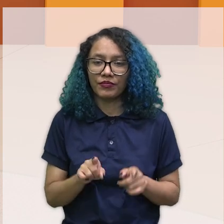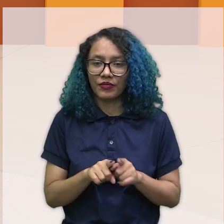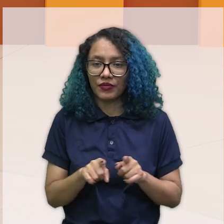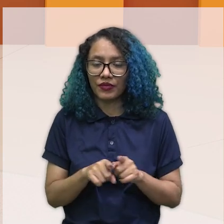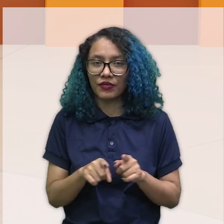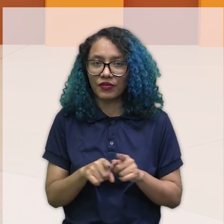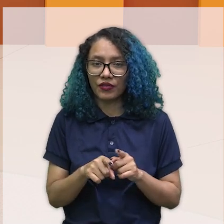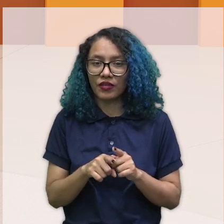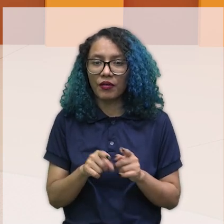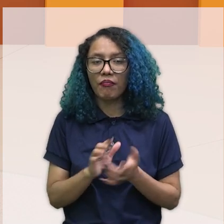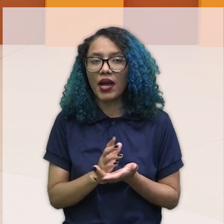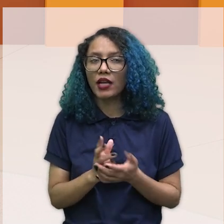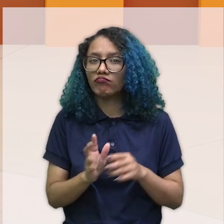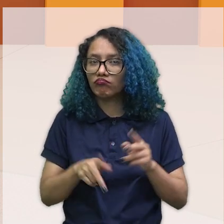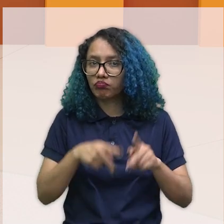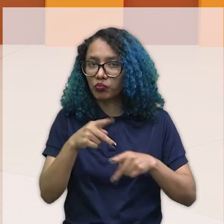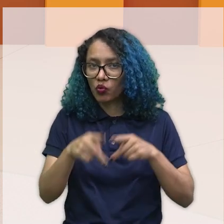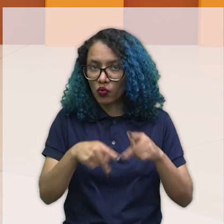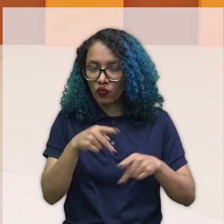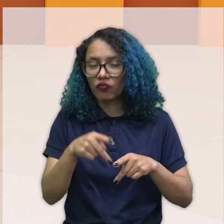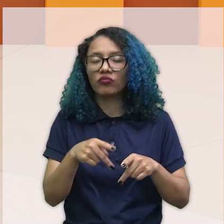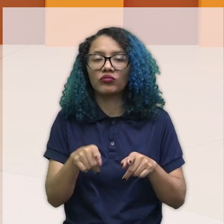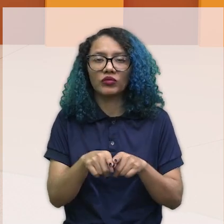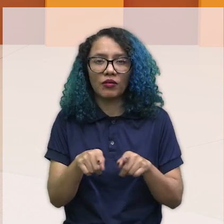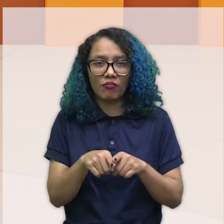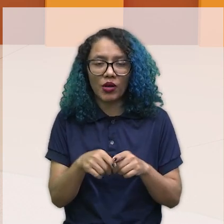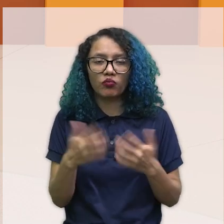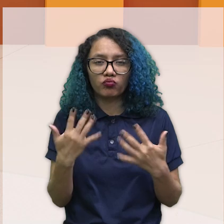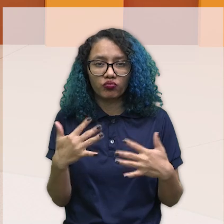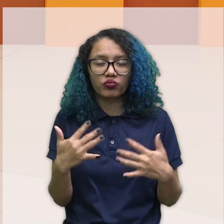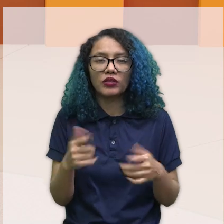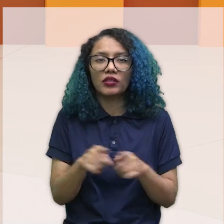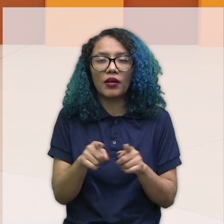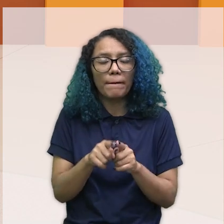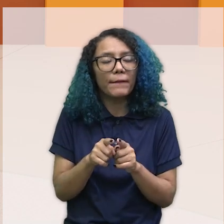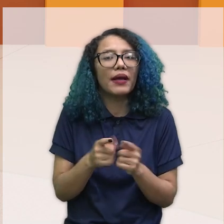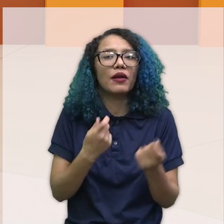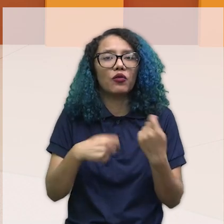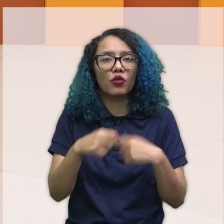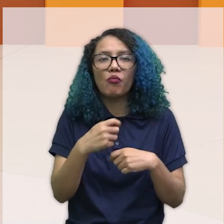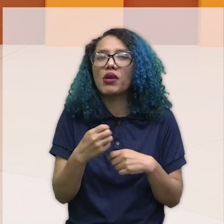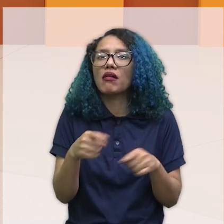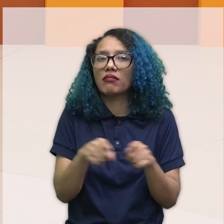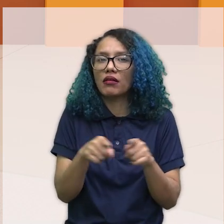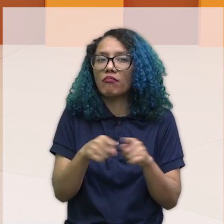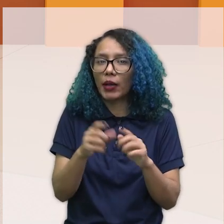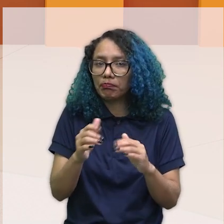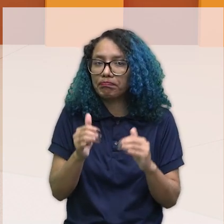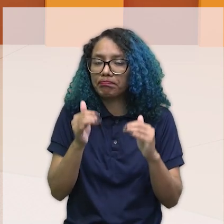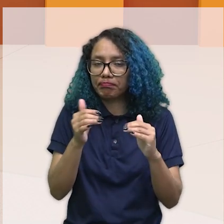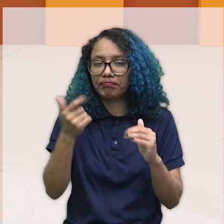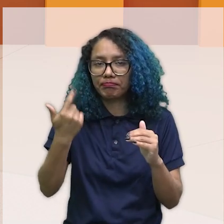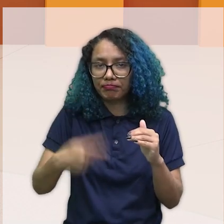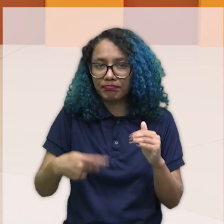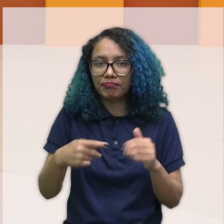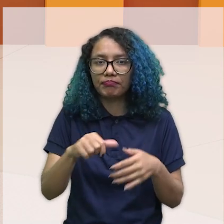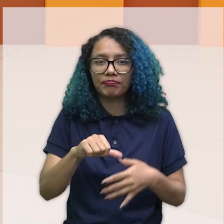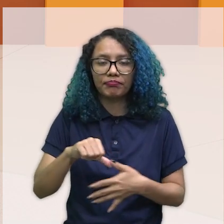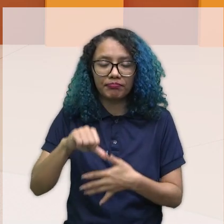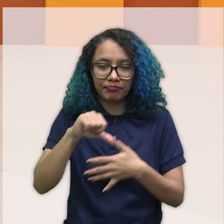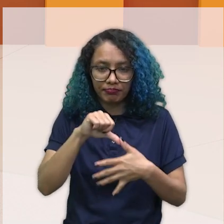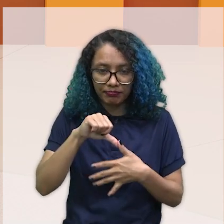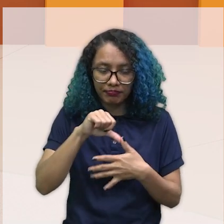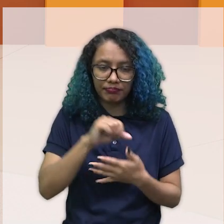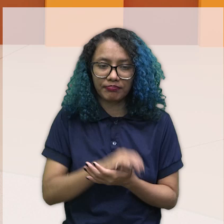do ponto de vista populacional e é também a maior economia aqui da América do Sul. Bem, gostaria também de